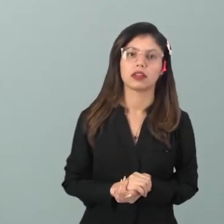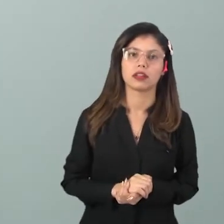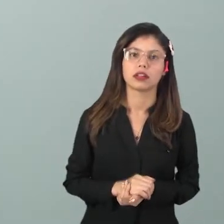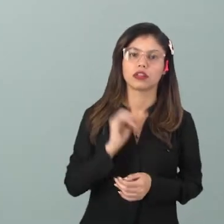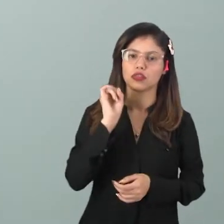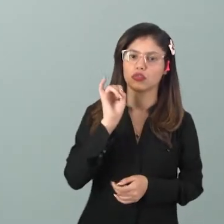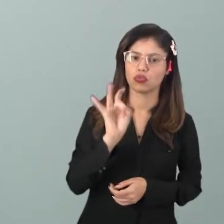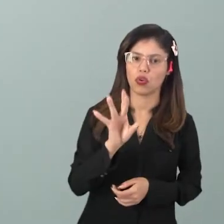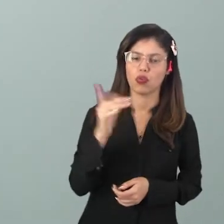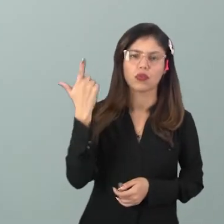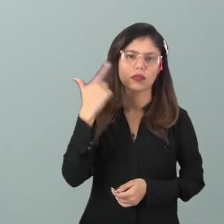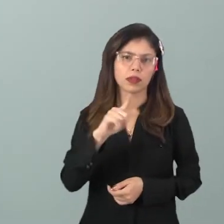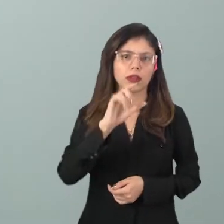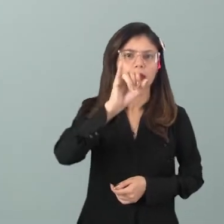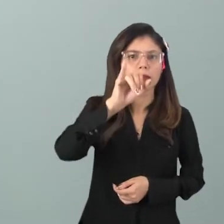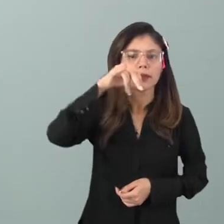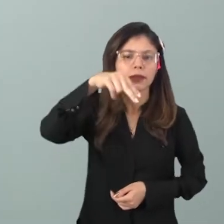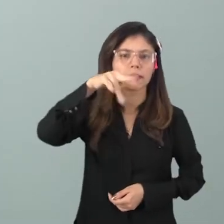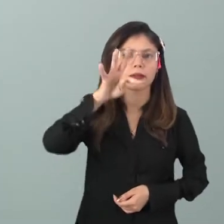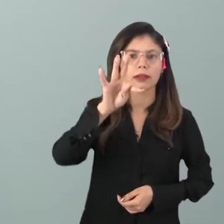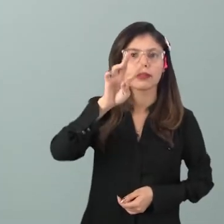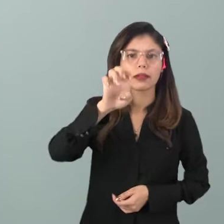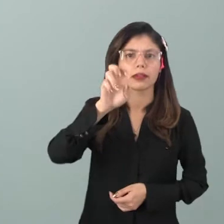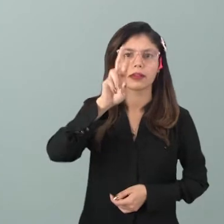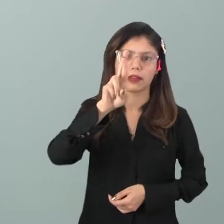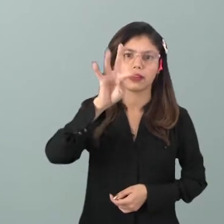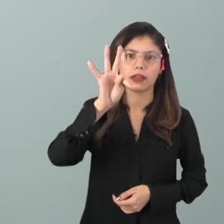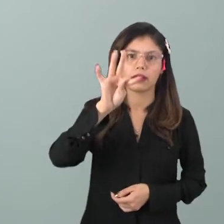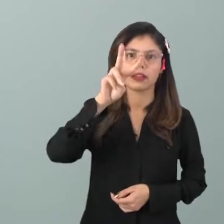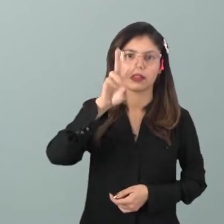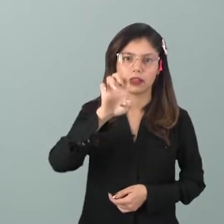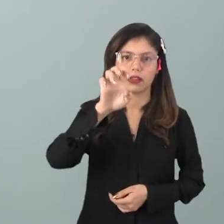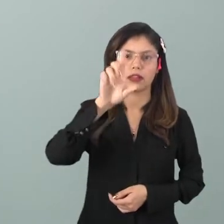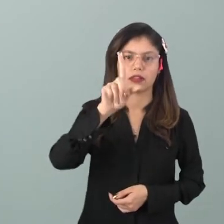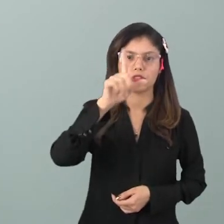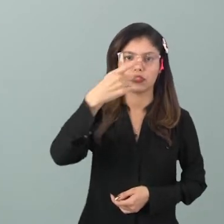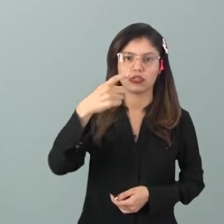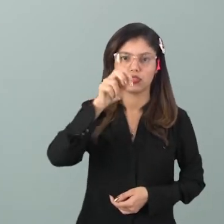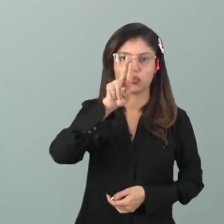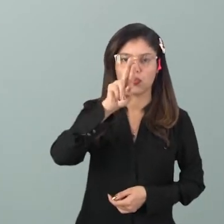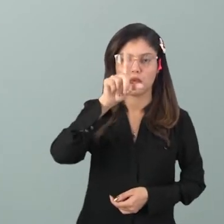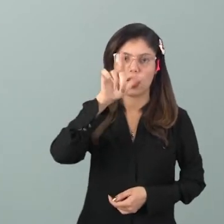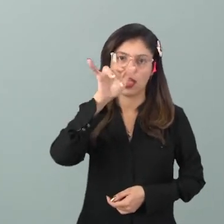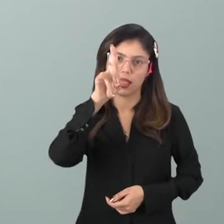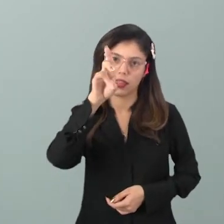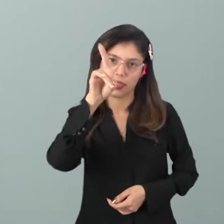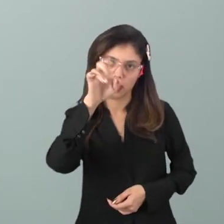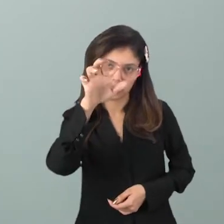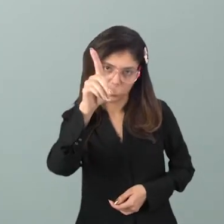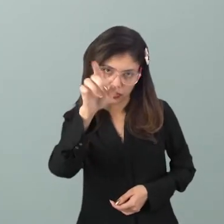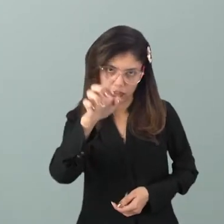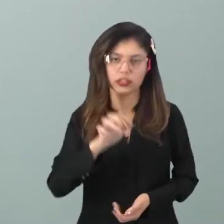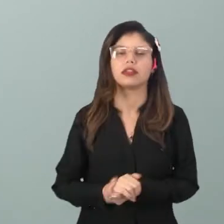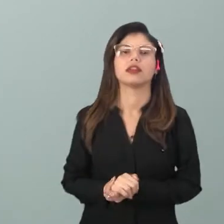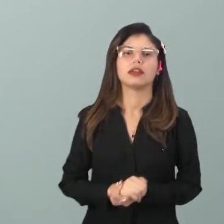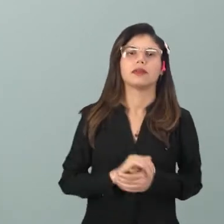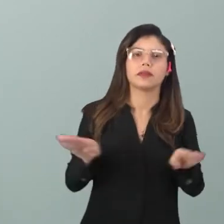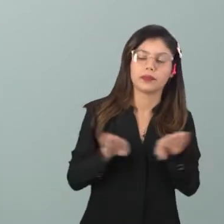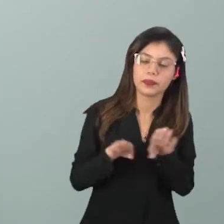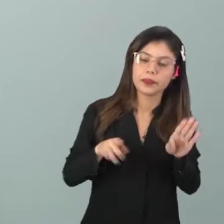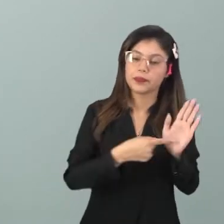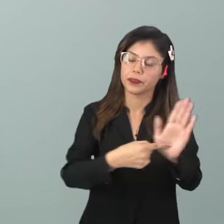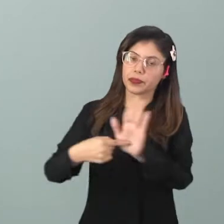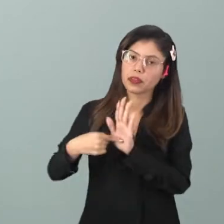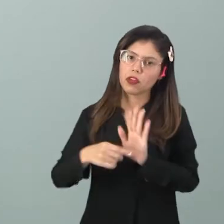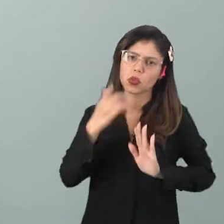a intertextualidade se você conhecer o texto o qual ele faz referência. Se você